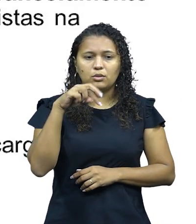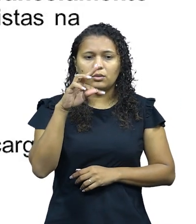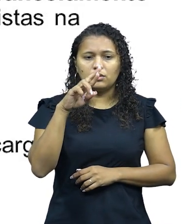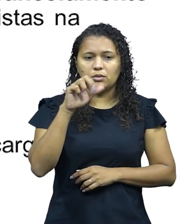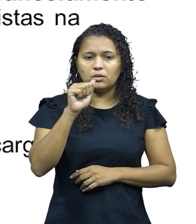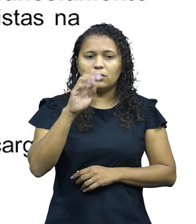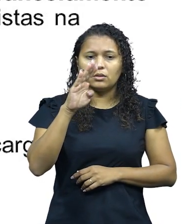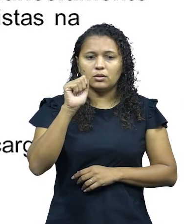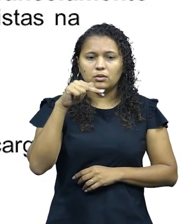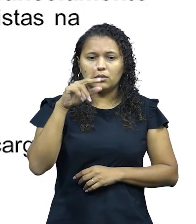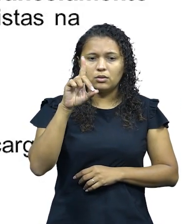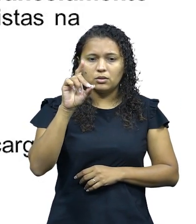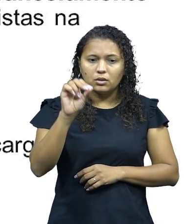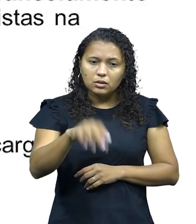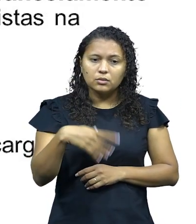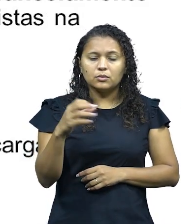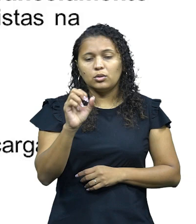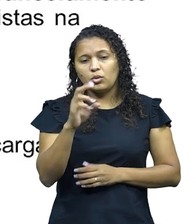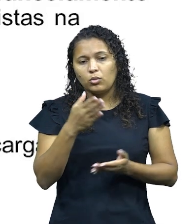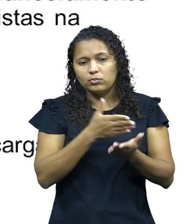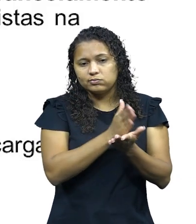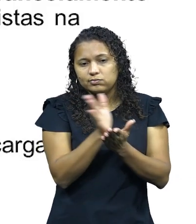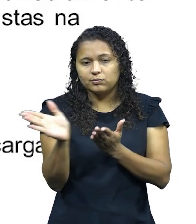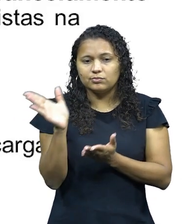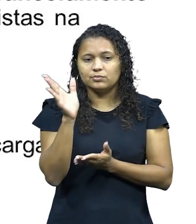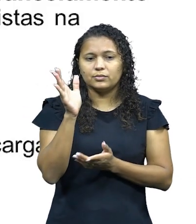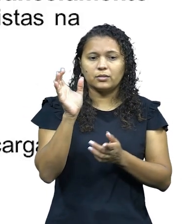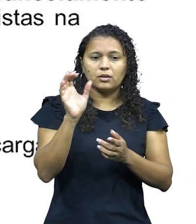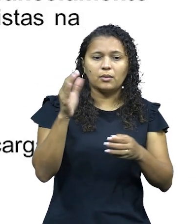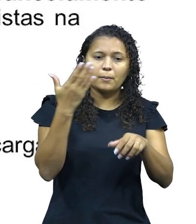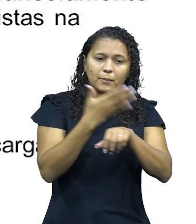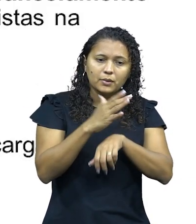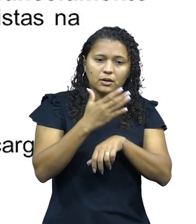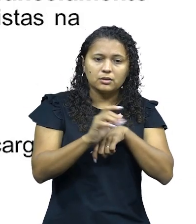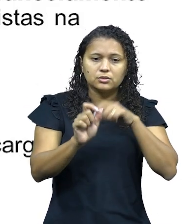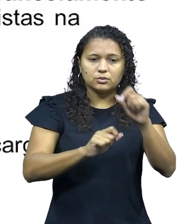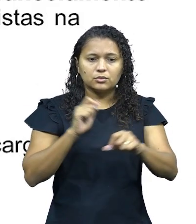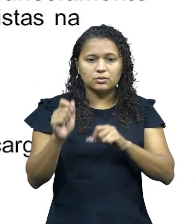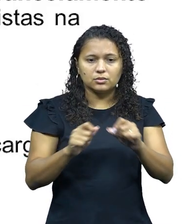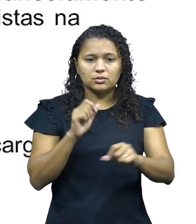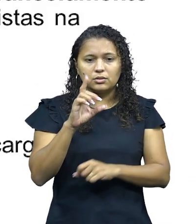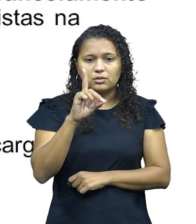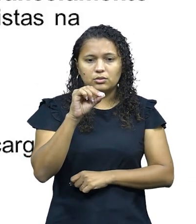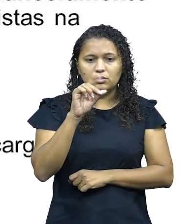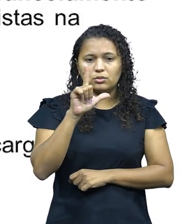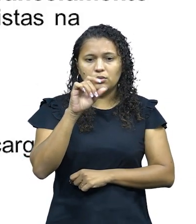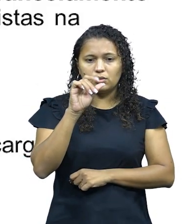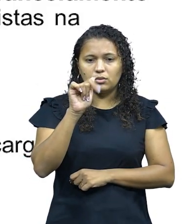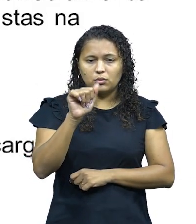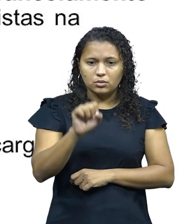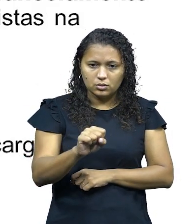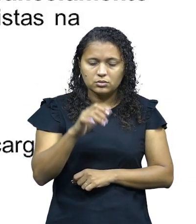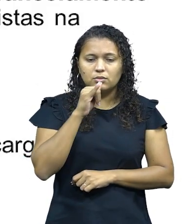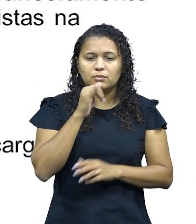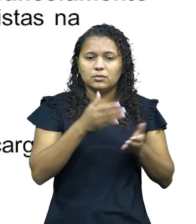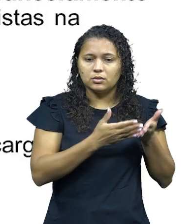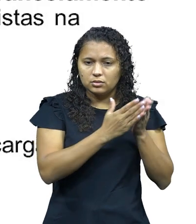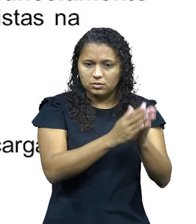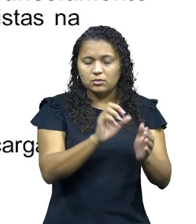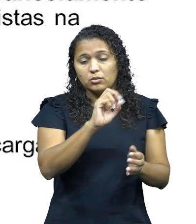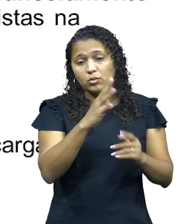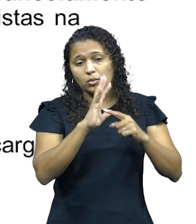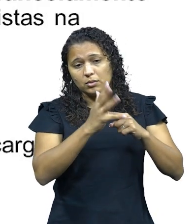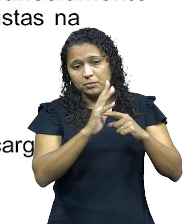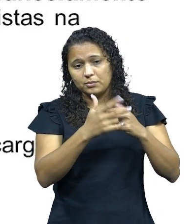de contrabando ou descaminho, prática de avaria dolosa à carga, ao